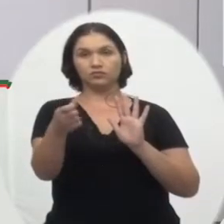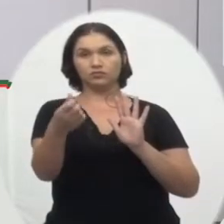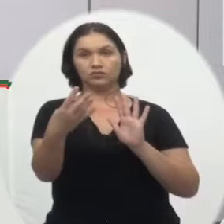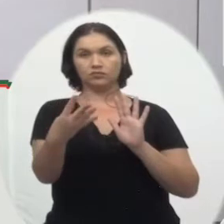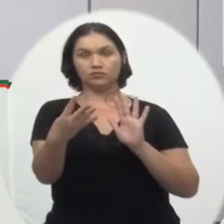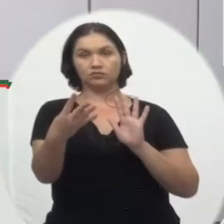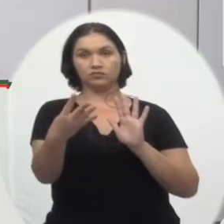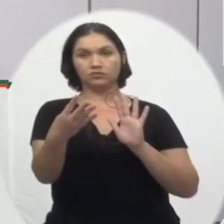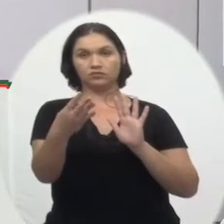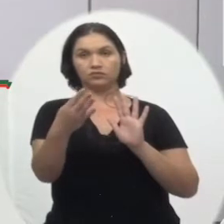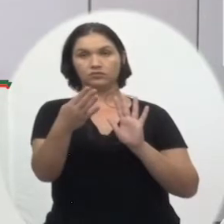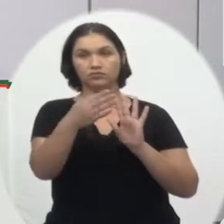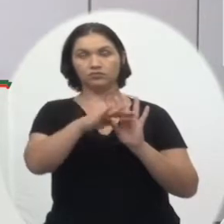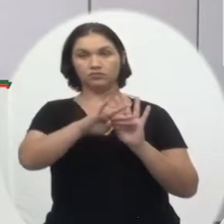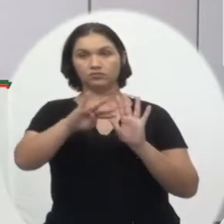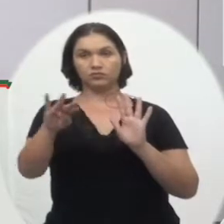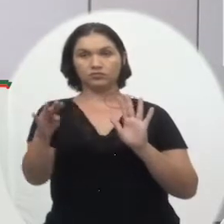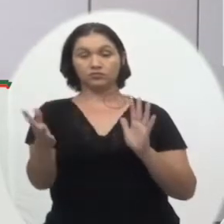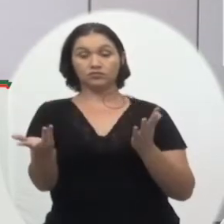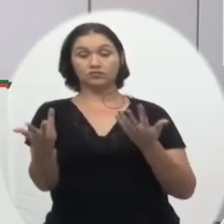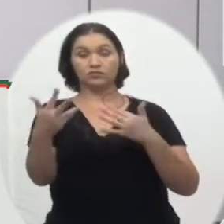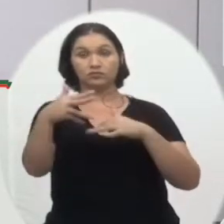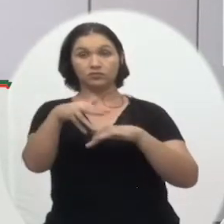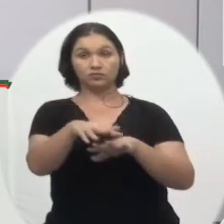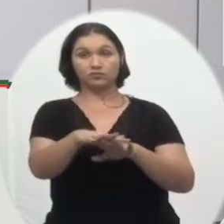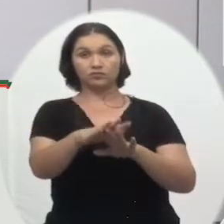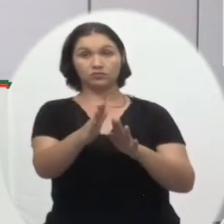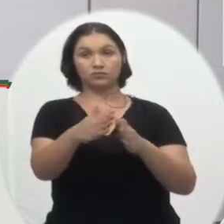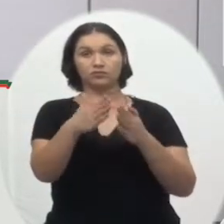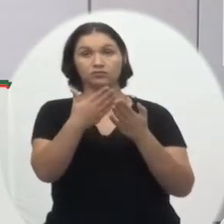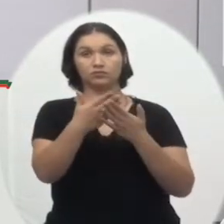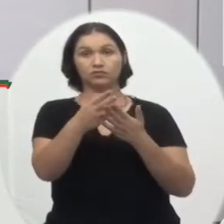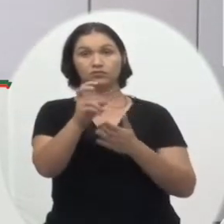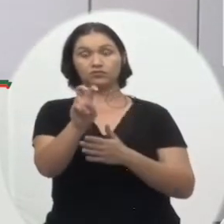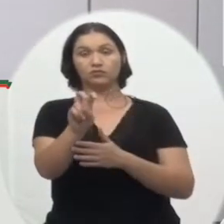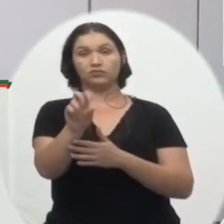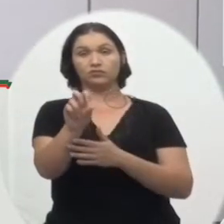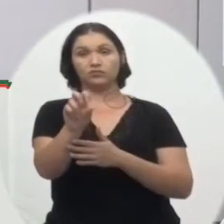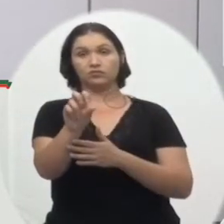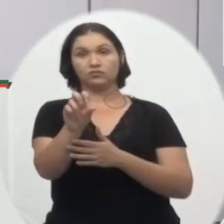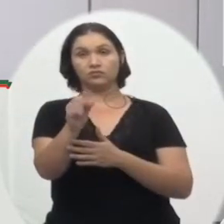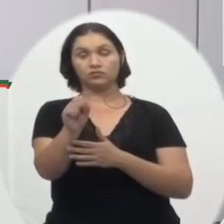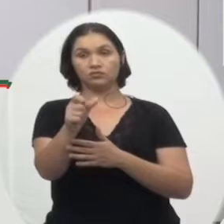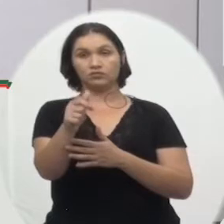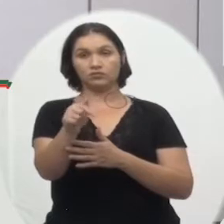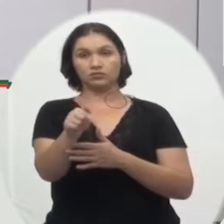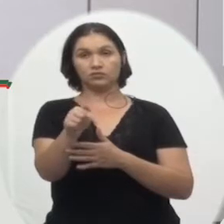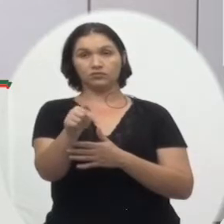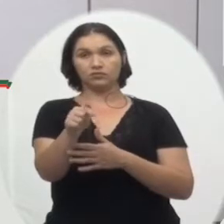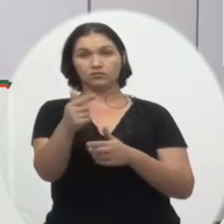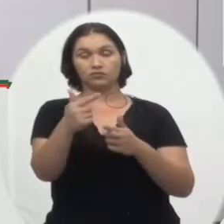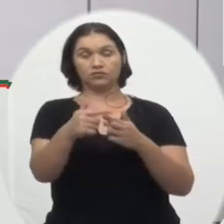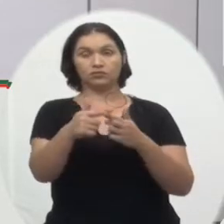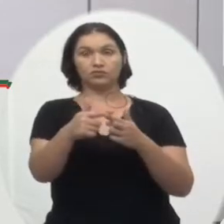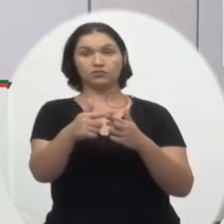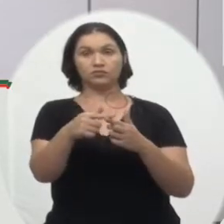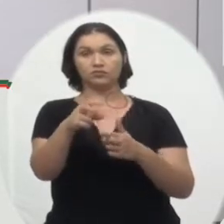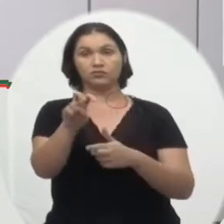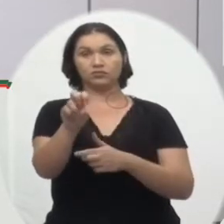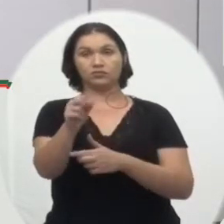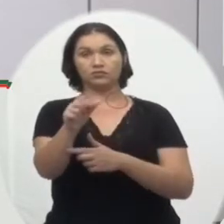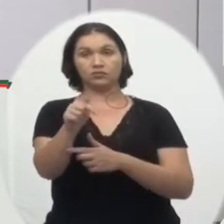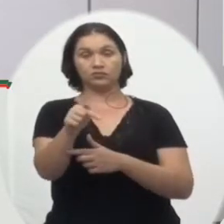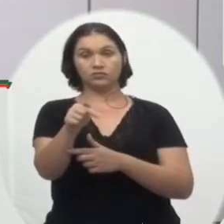564 e englobar no requerimento 287. Porque 287 é a travessa